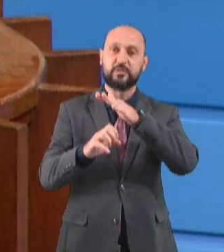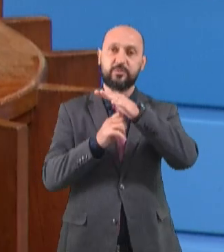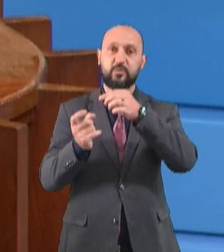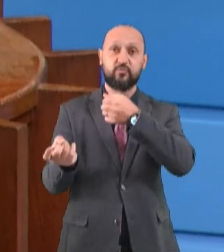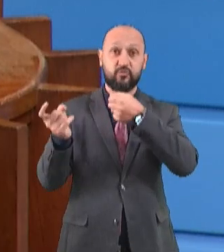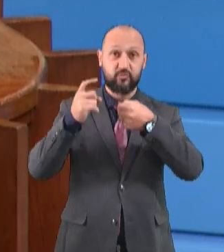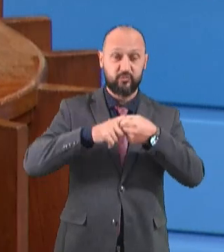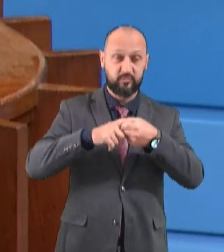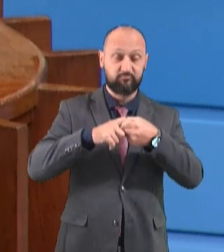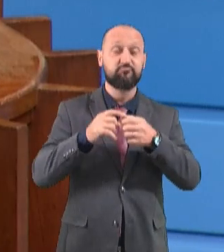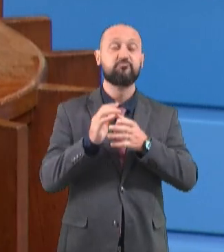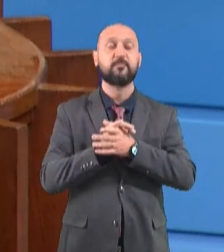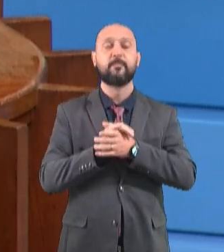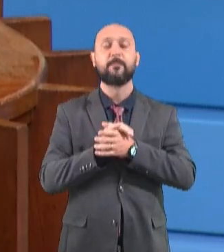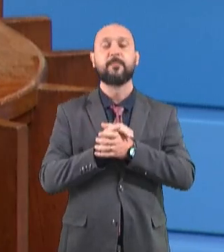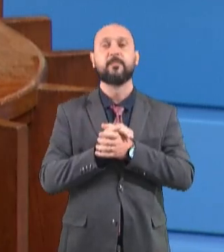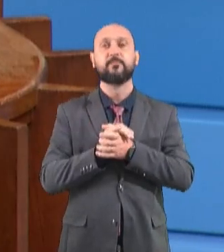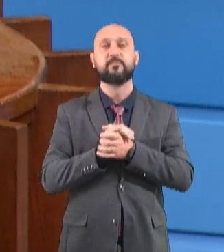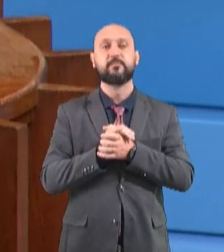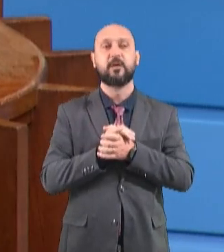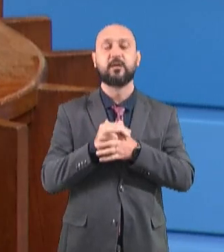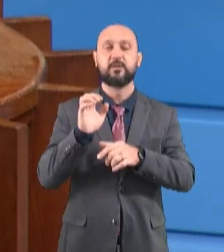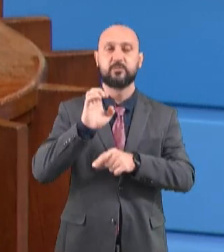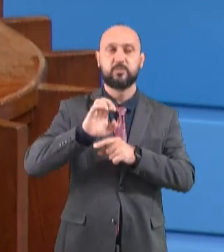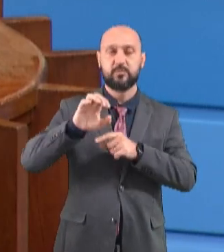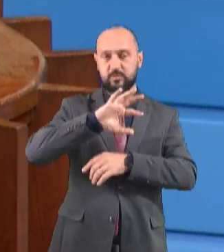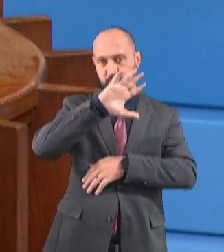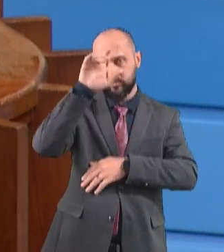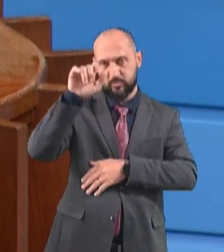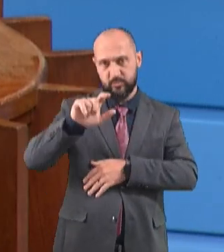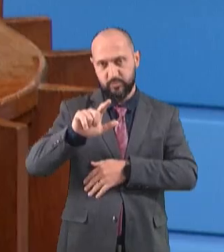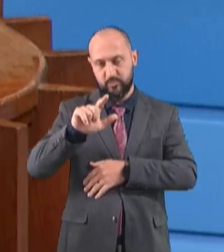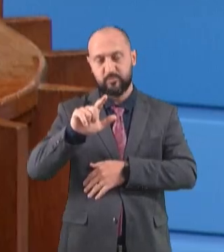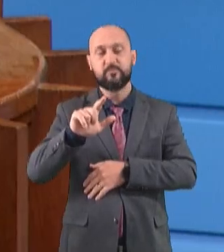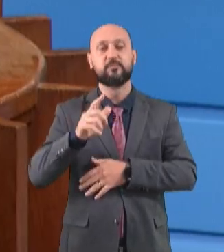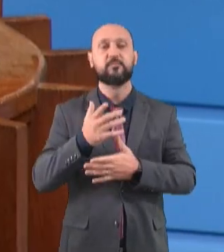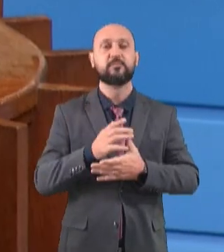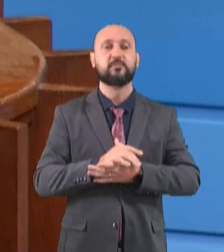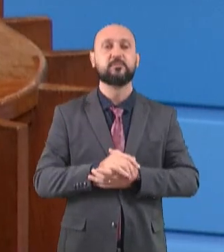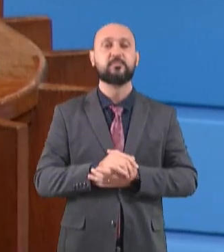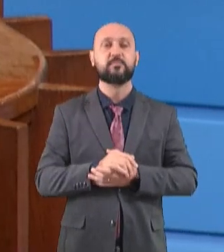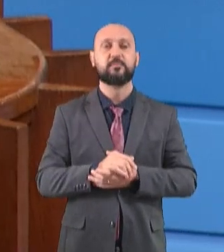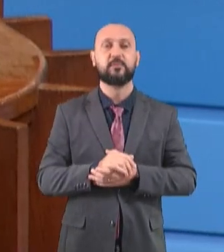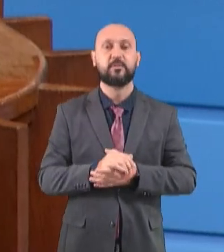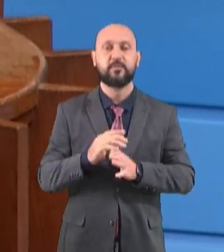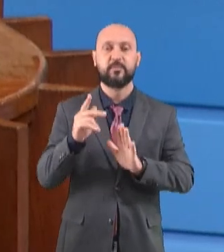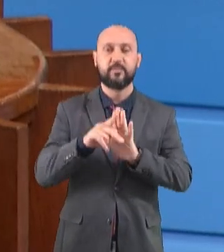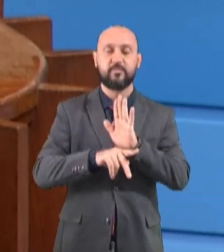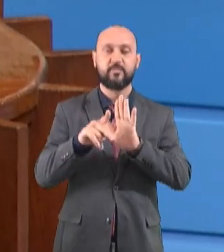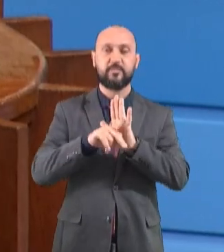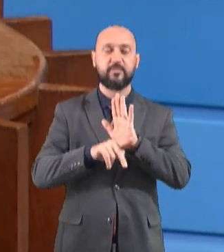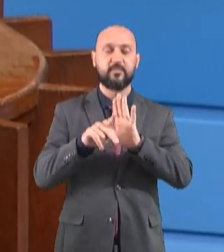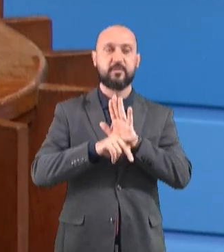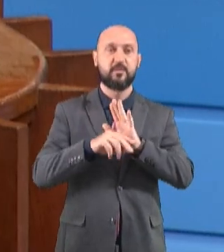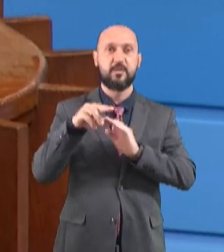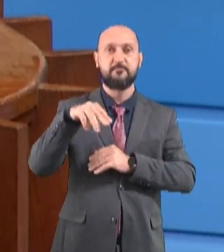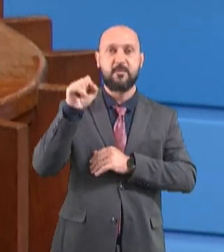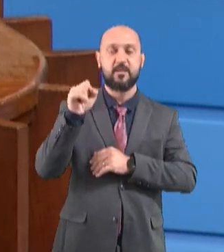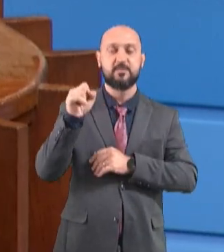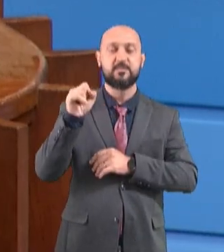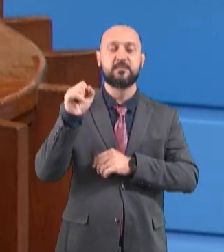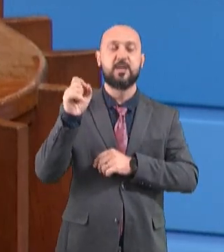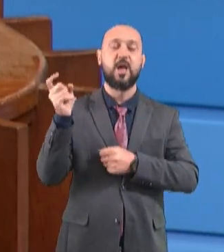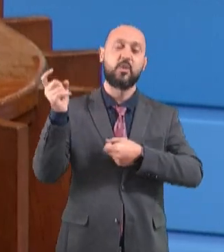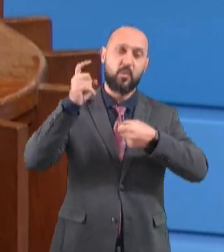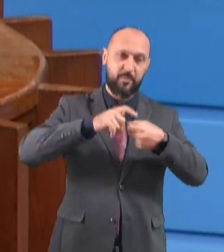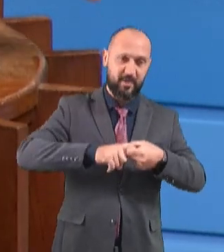Empresas estabelecidas no estado de Mato Grosso do Sul, o programa Recupera MS,